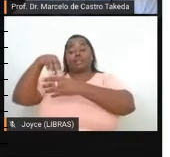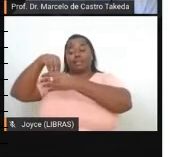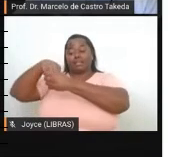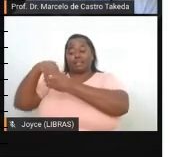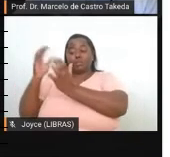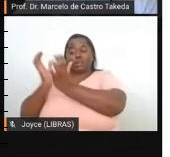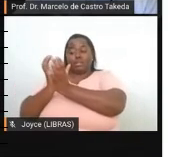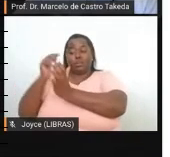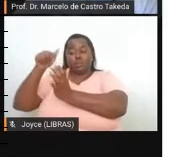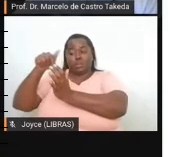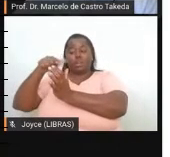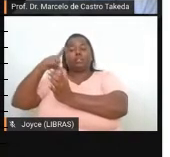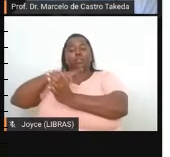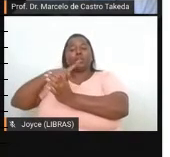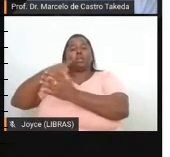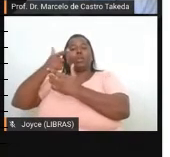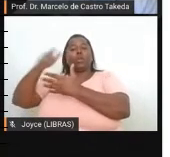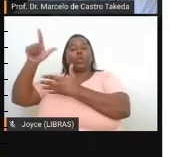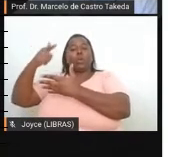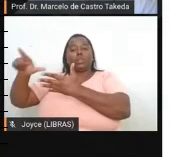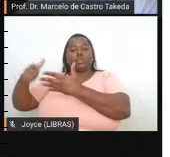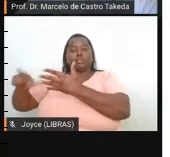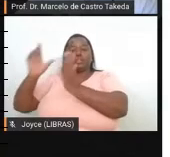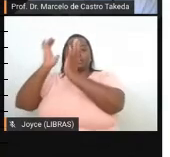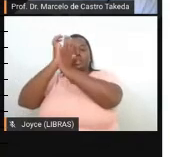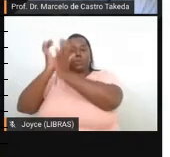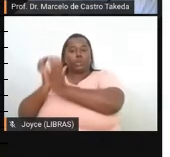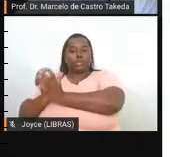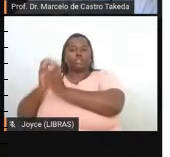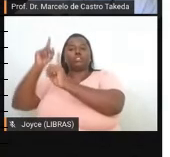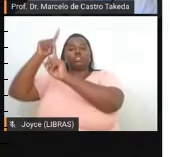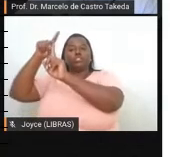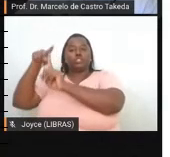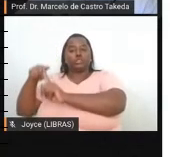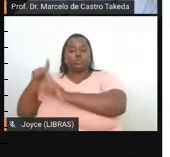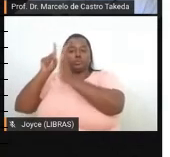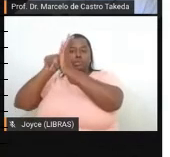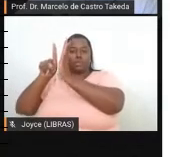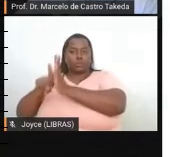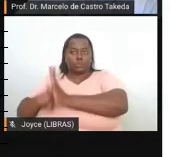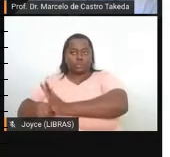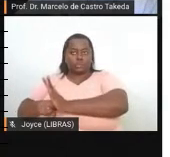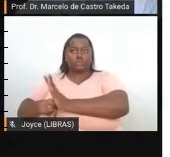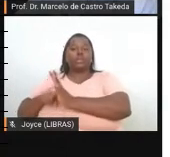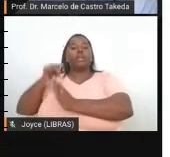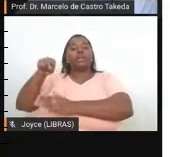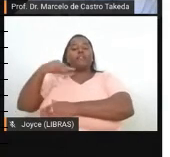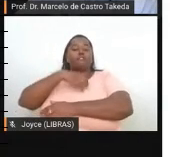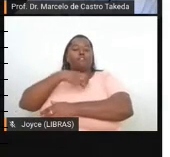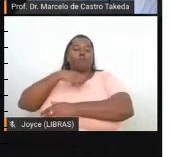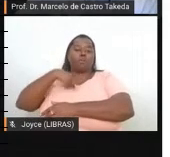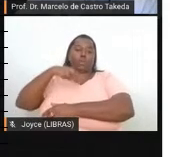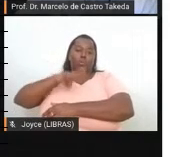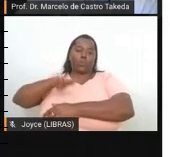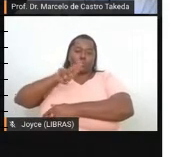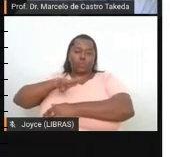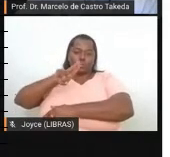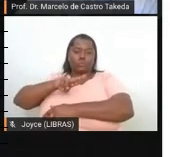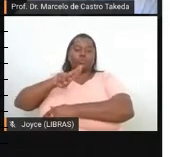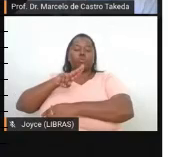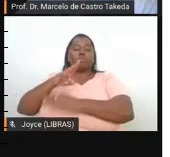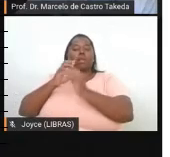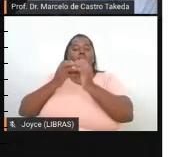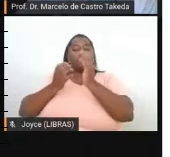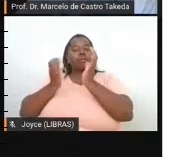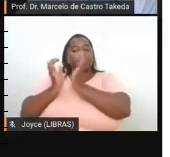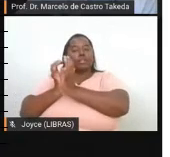tenho outras categorias que estabelecem tipos de questão. Essa é a forma que eu tenho desenvolvido para